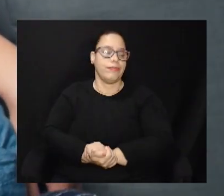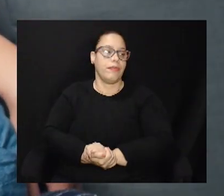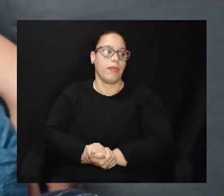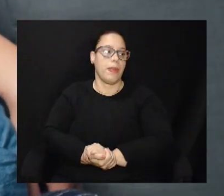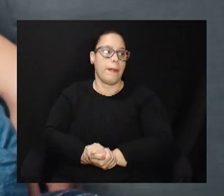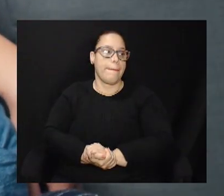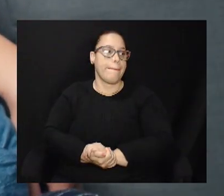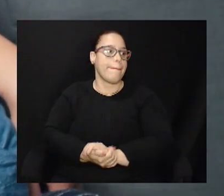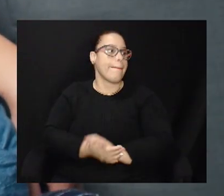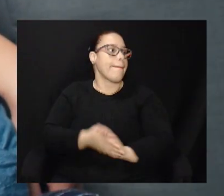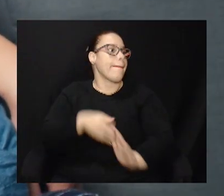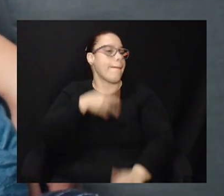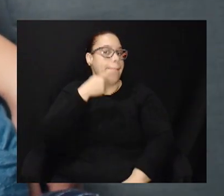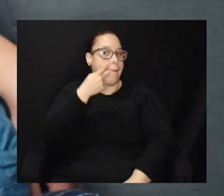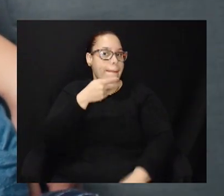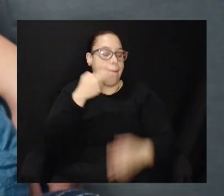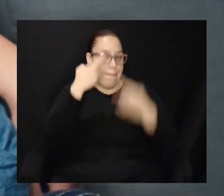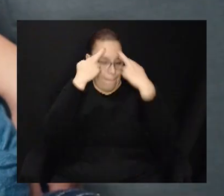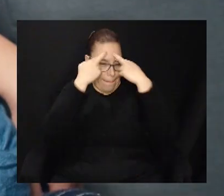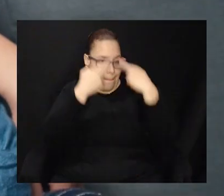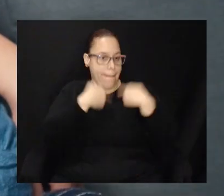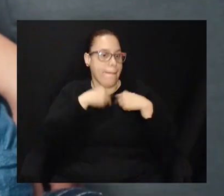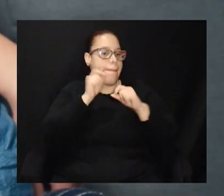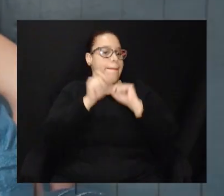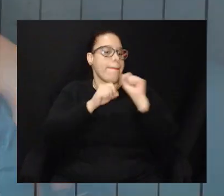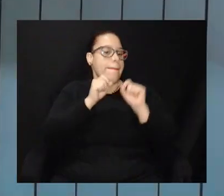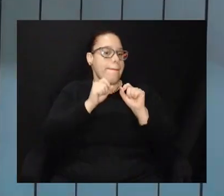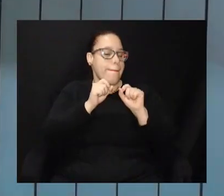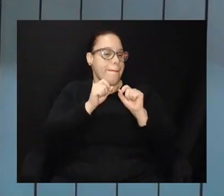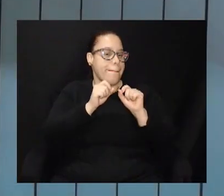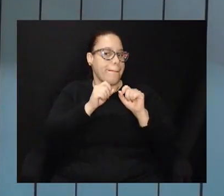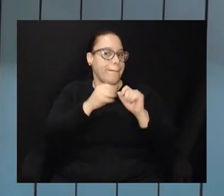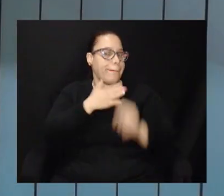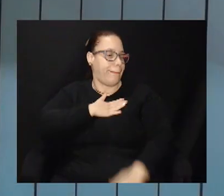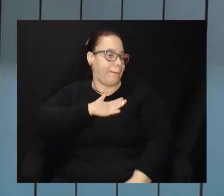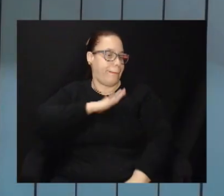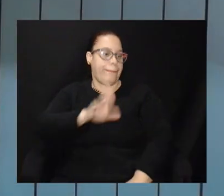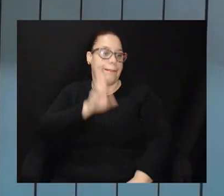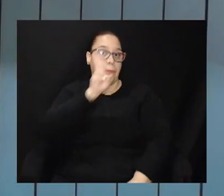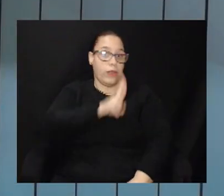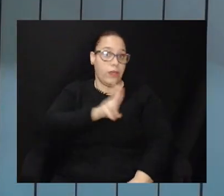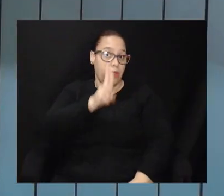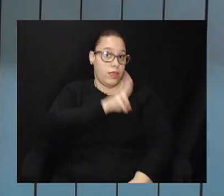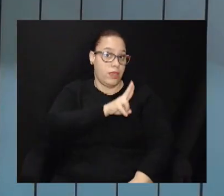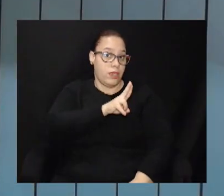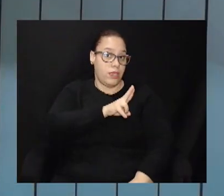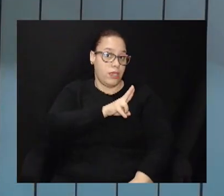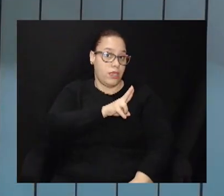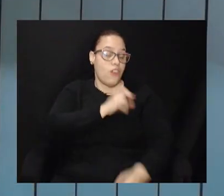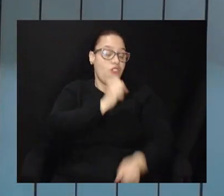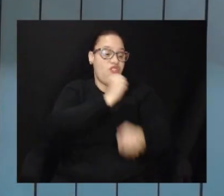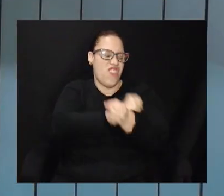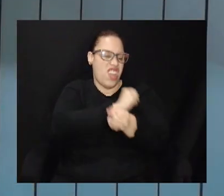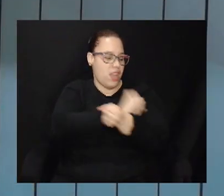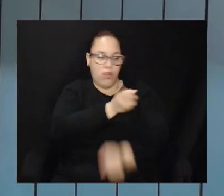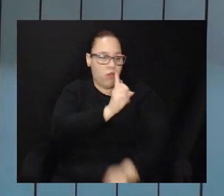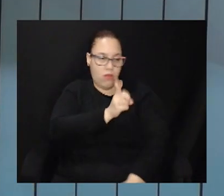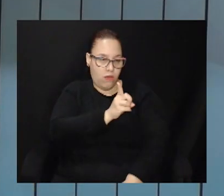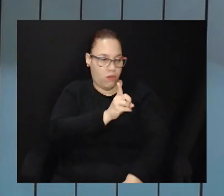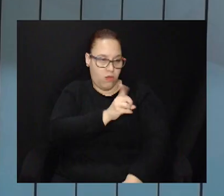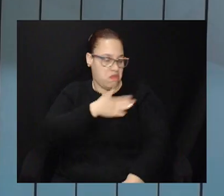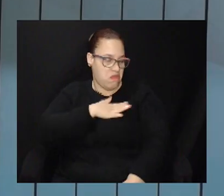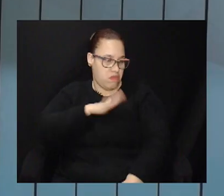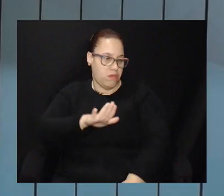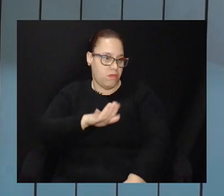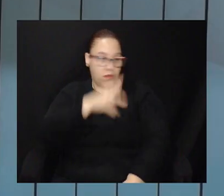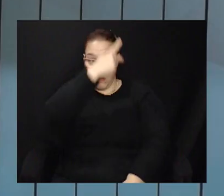a respeito, né, disso, não gosta de usar essa palavra vício, né? Mesmo porque as pessoas tendem